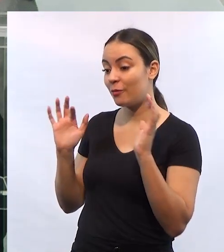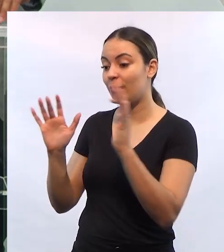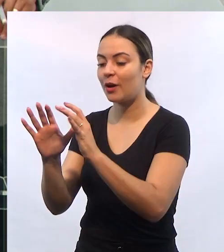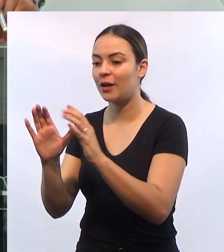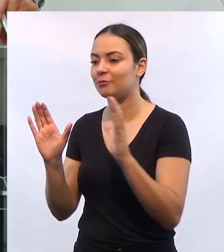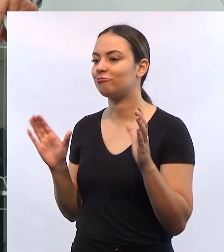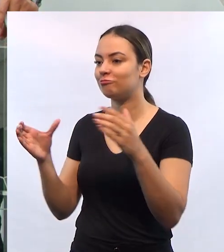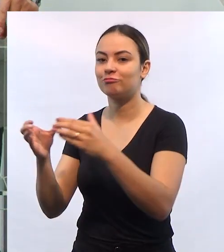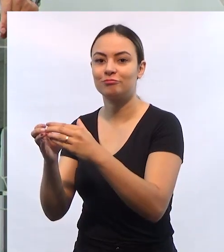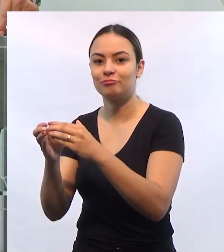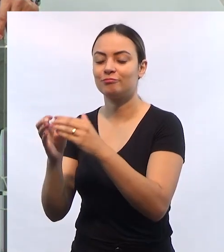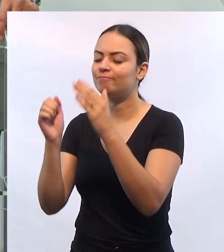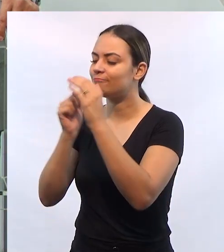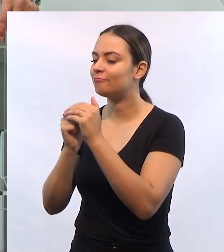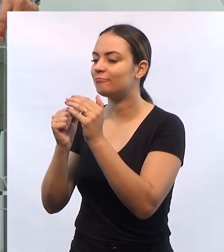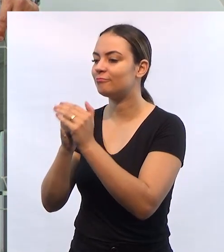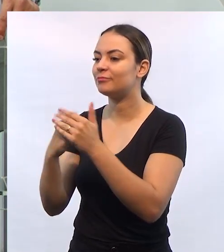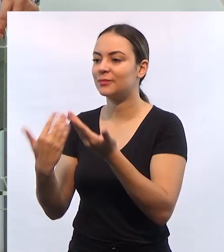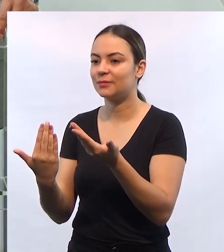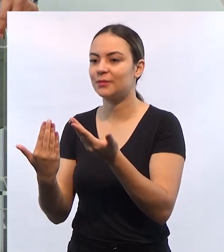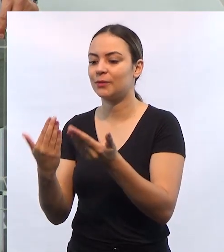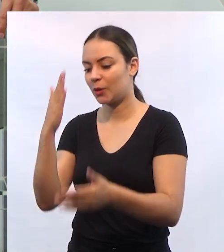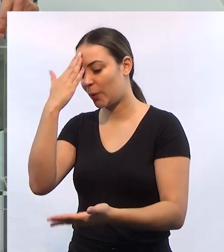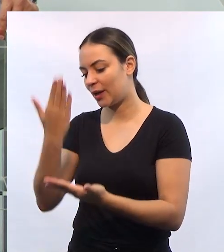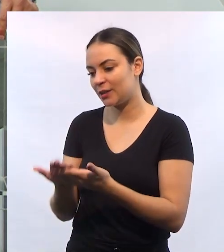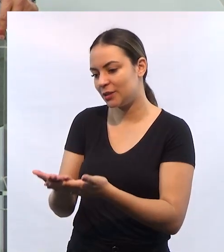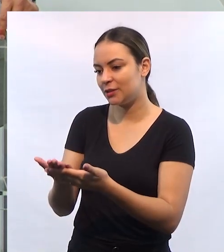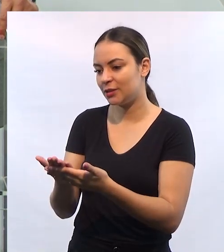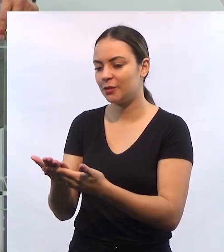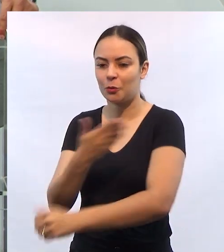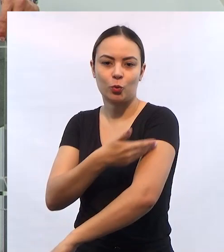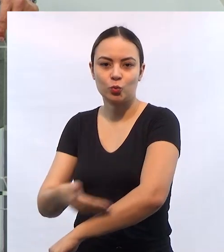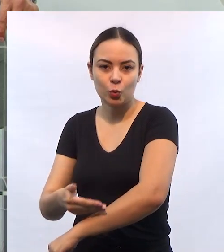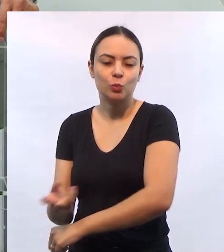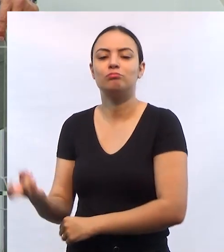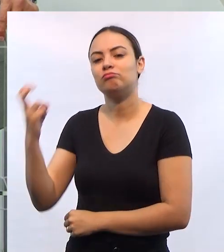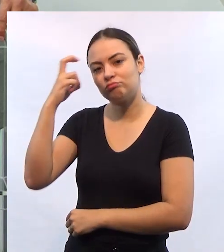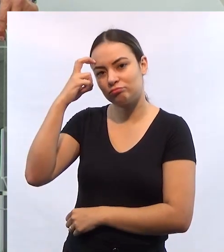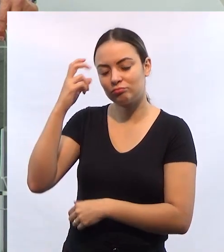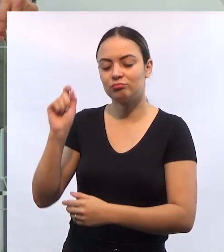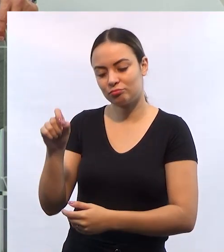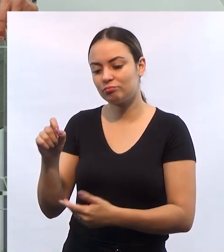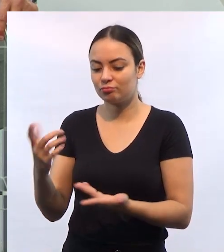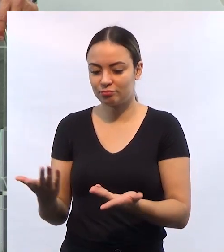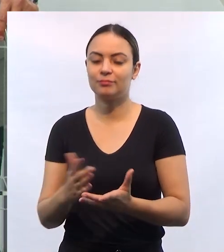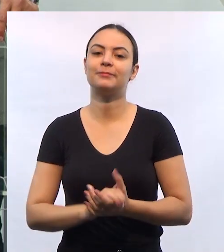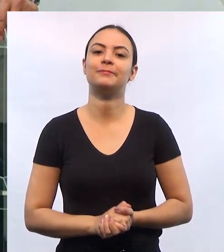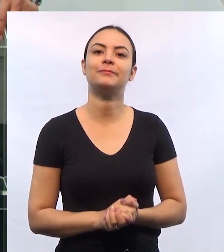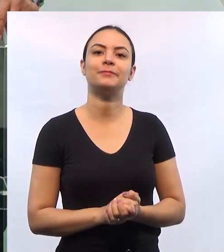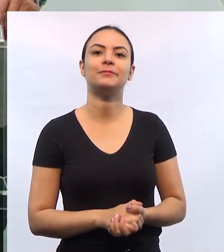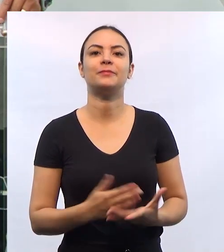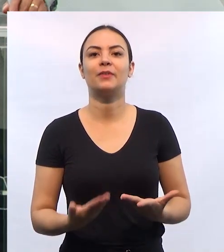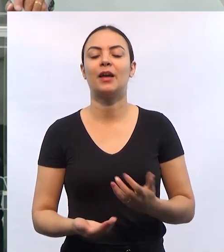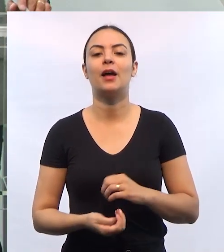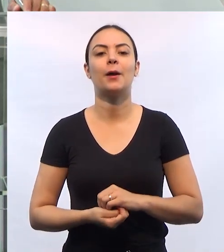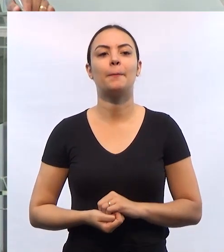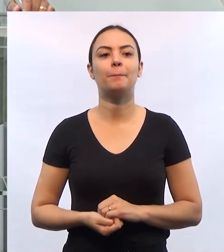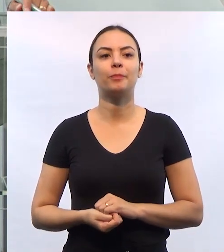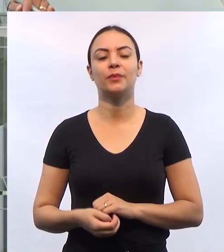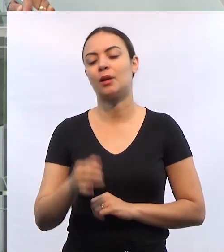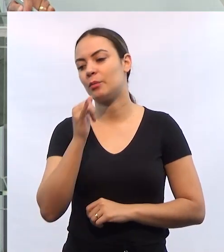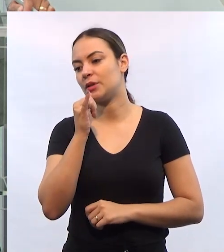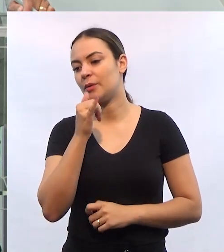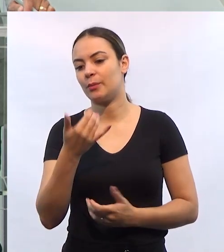crenças. Nas organizações também existe isso. A cultura organizacional. Qual é a cultura da organização? Ah, não, sempre no final do ano